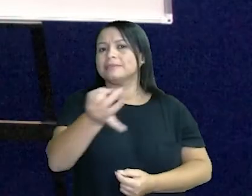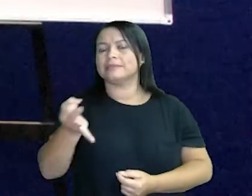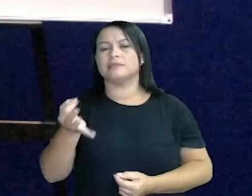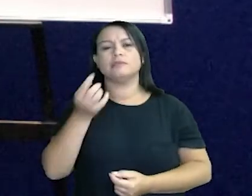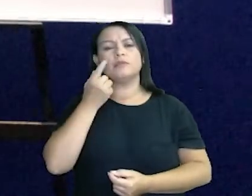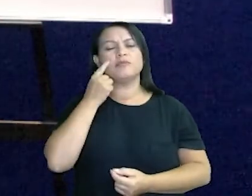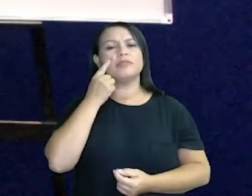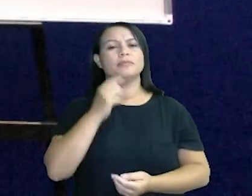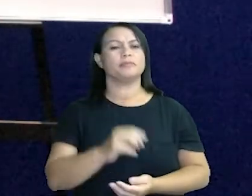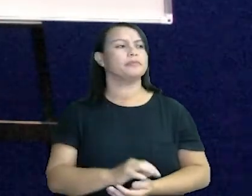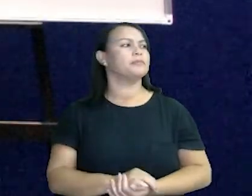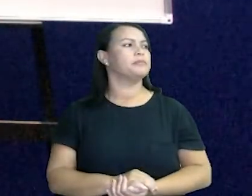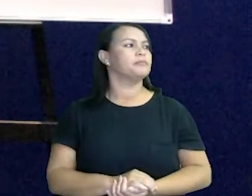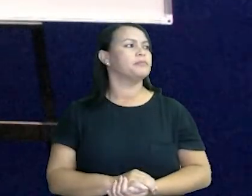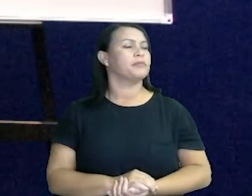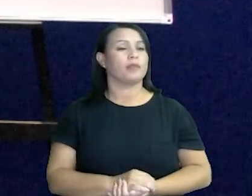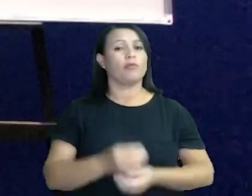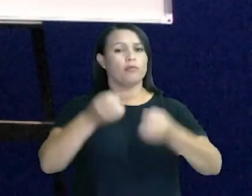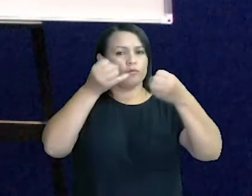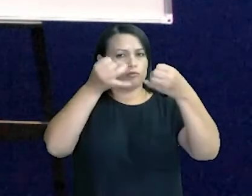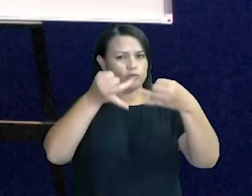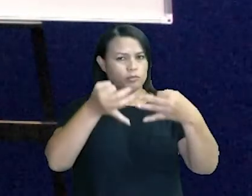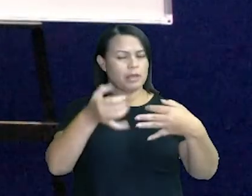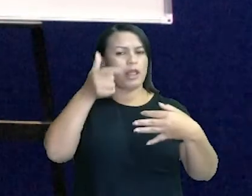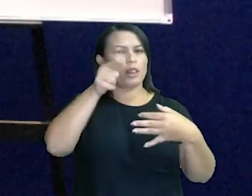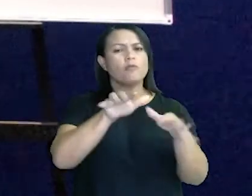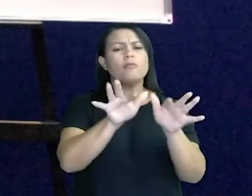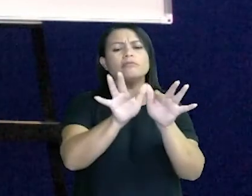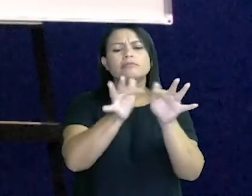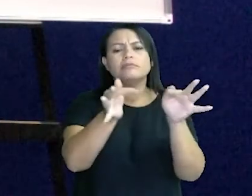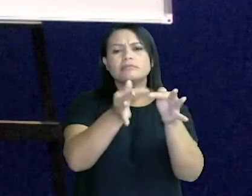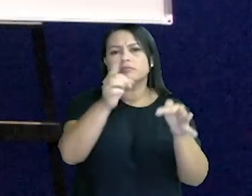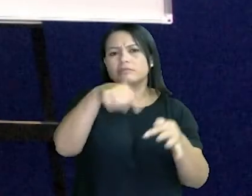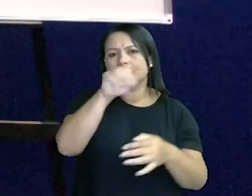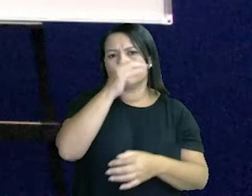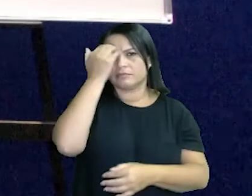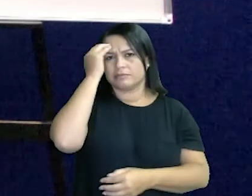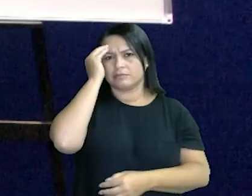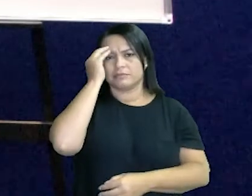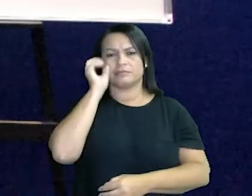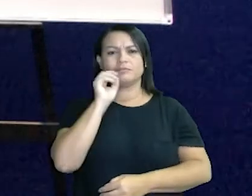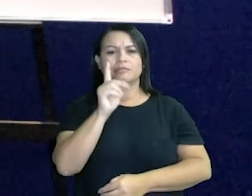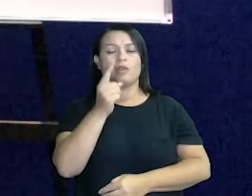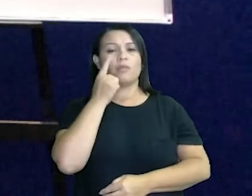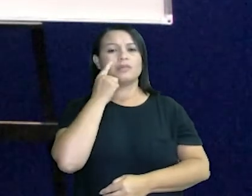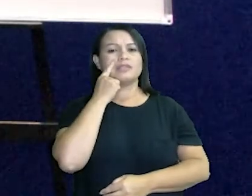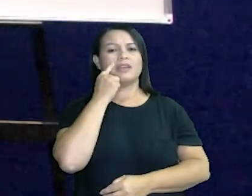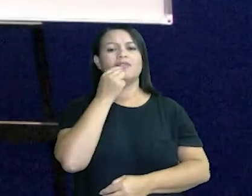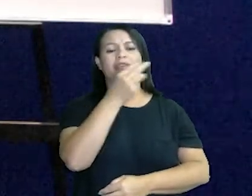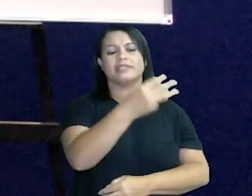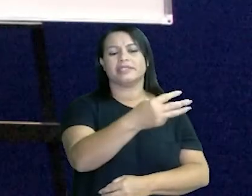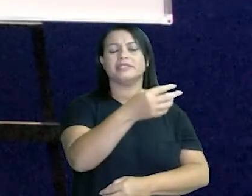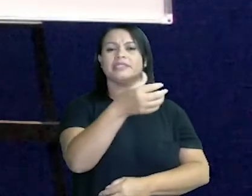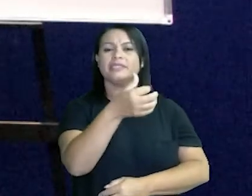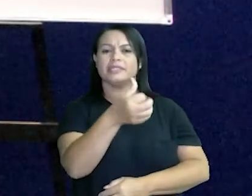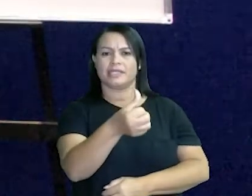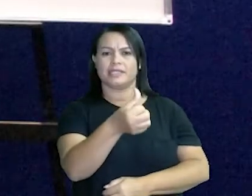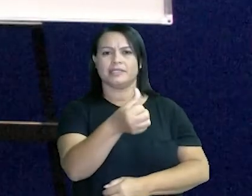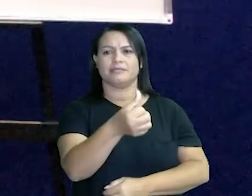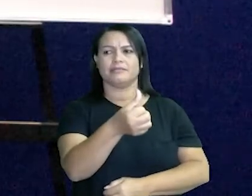tá eu vou explicar de uma forma bem simples para vocês tá então vou repetir